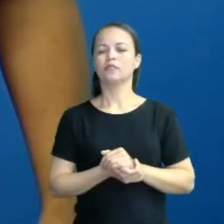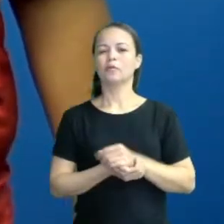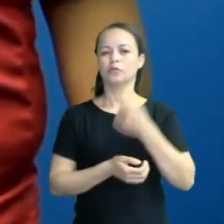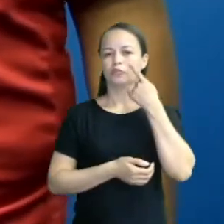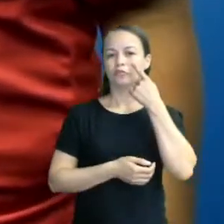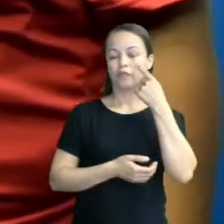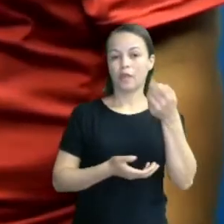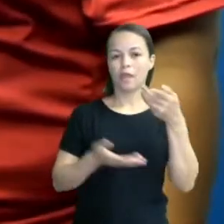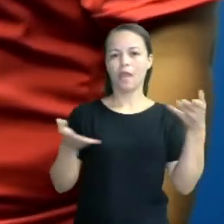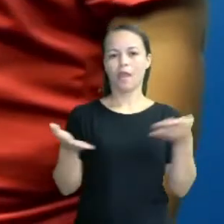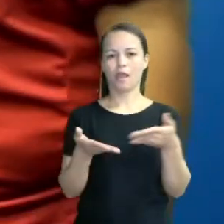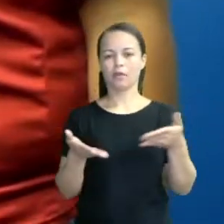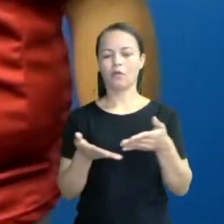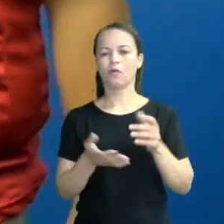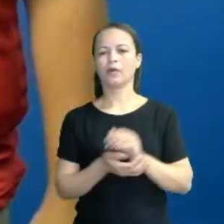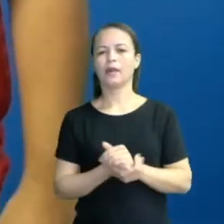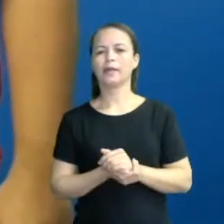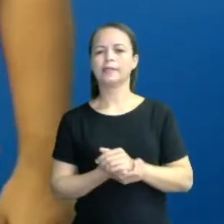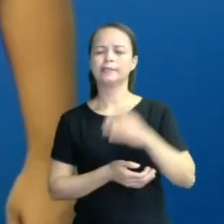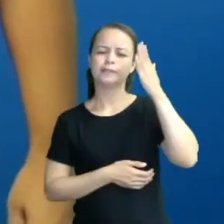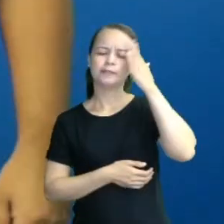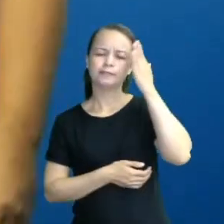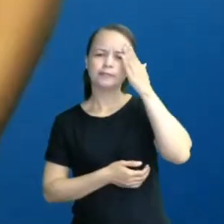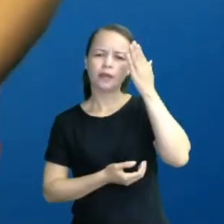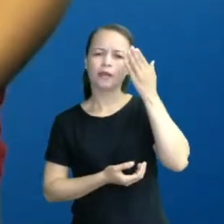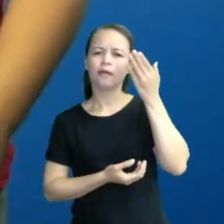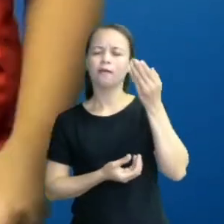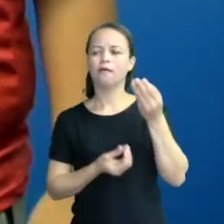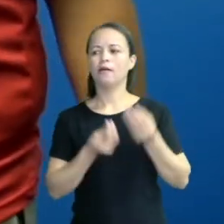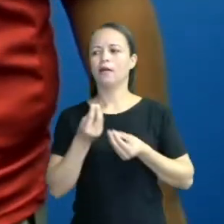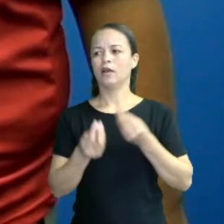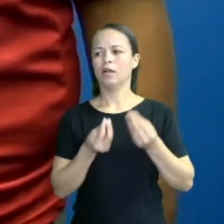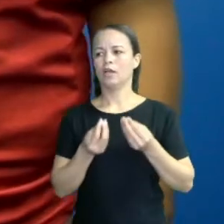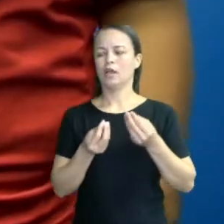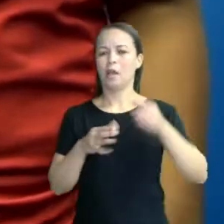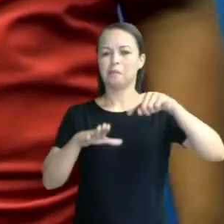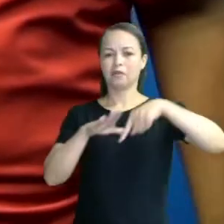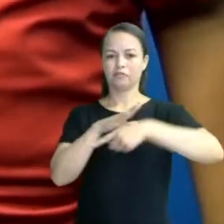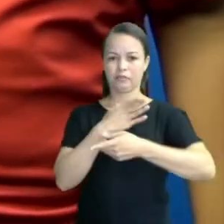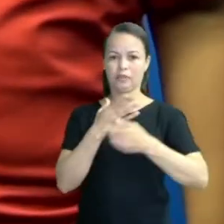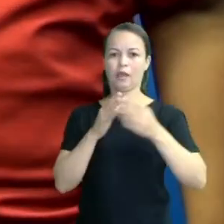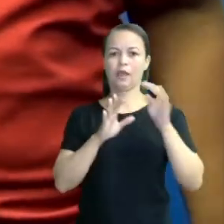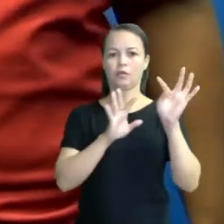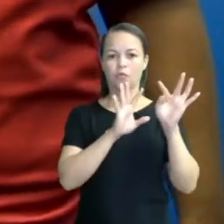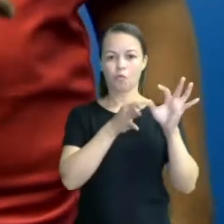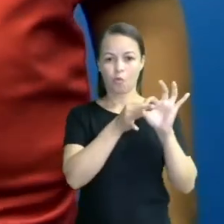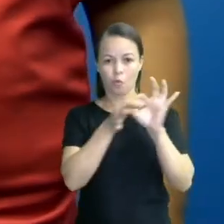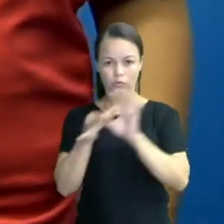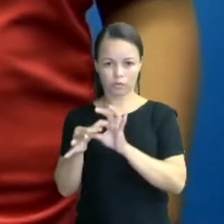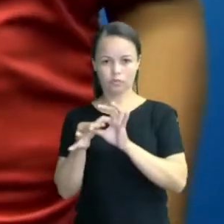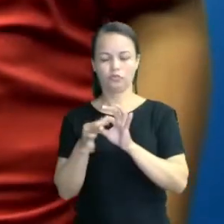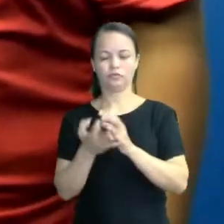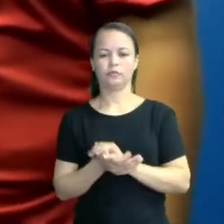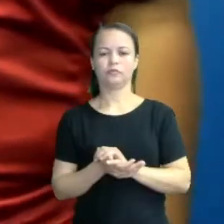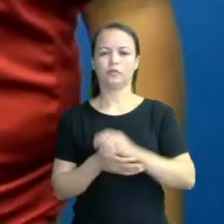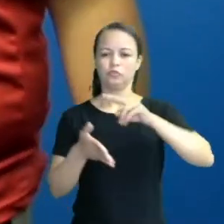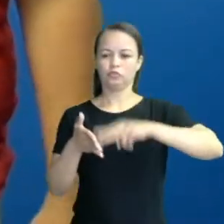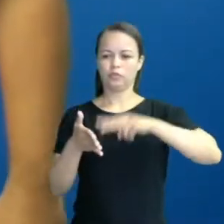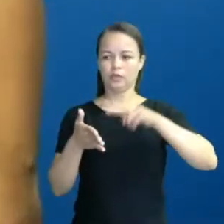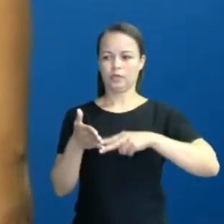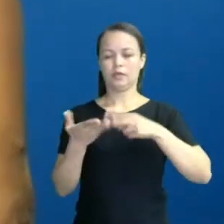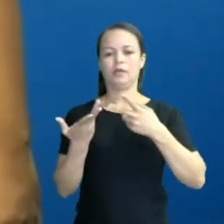agora e tentar compreender e aprofundar mais nesse contexto. Vamos ler aqui o nosso